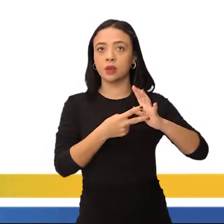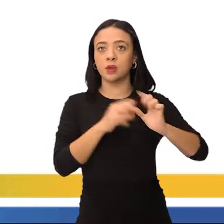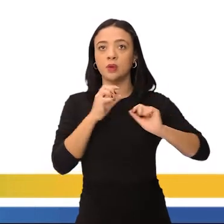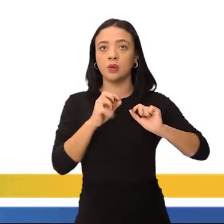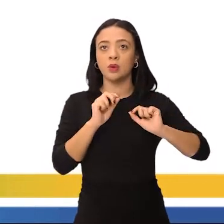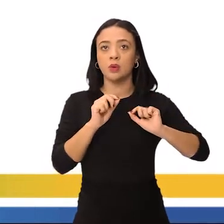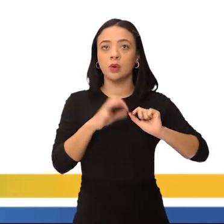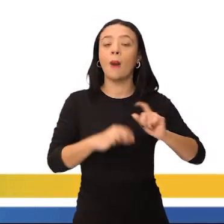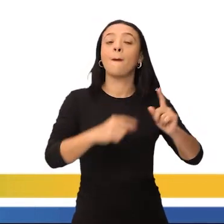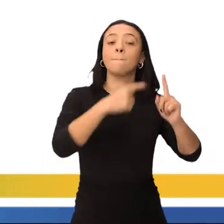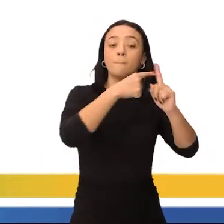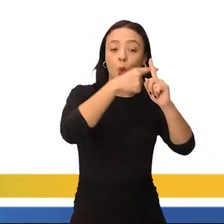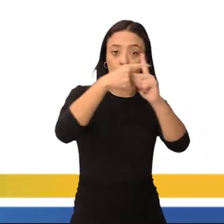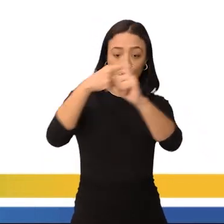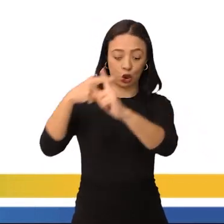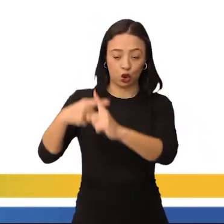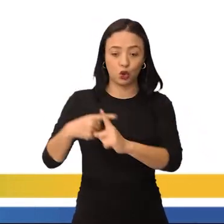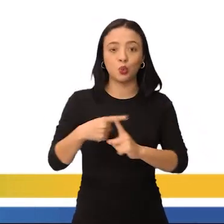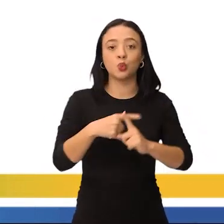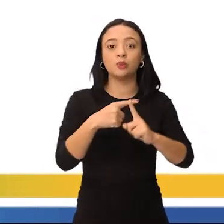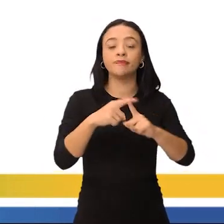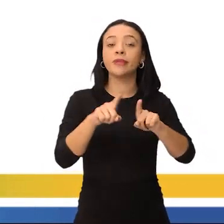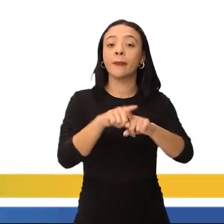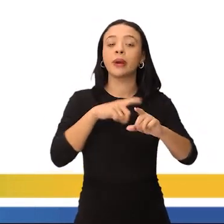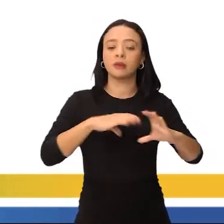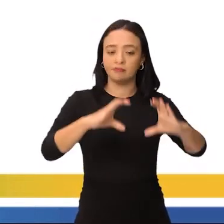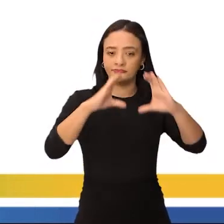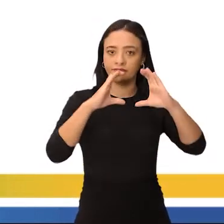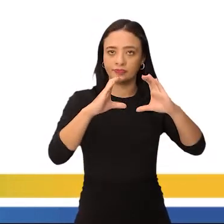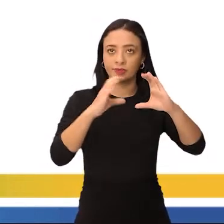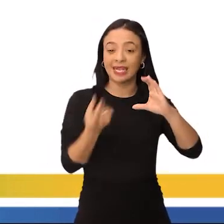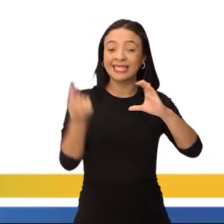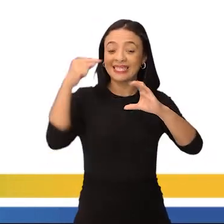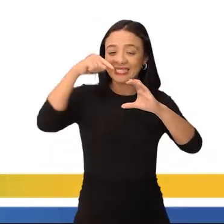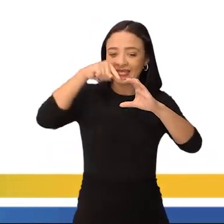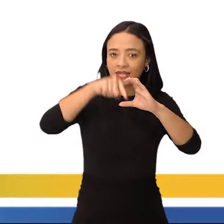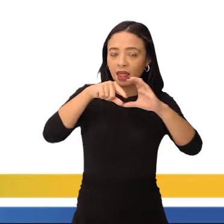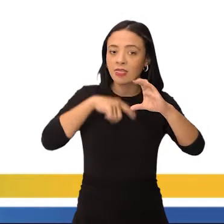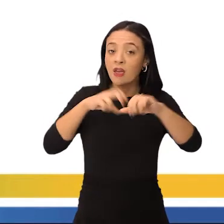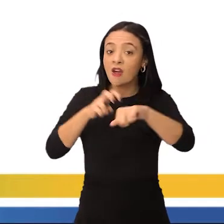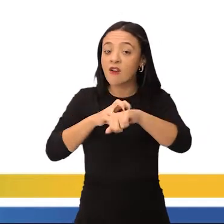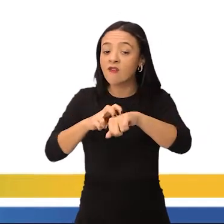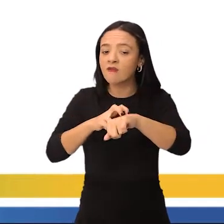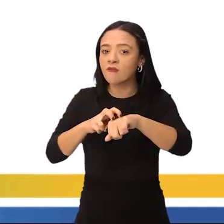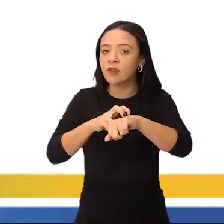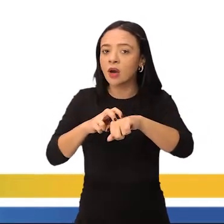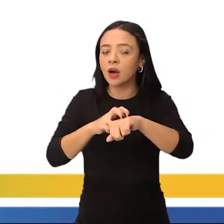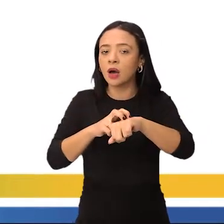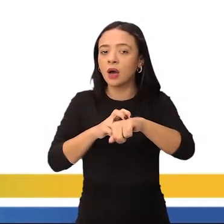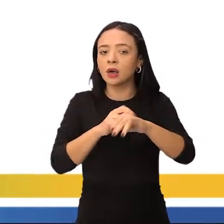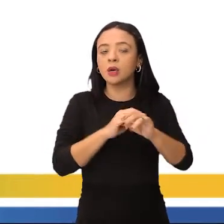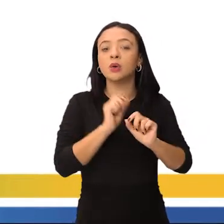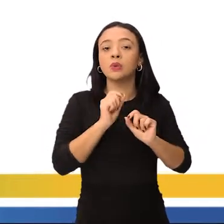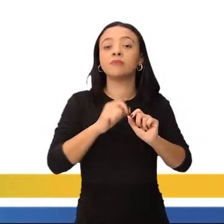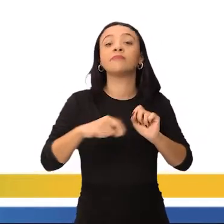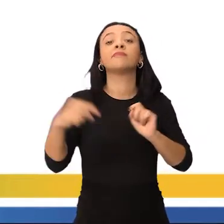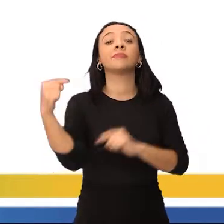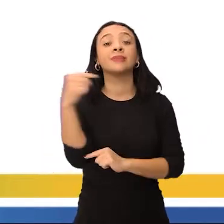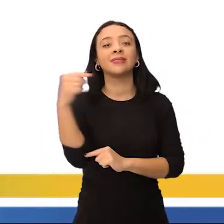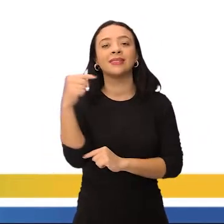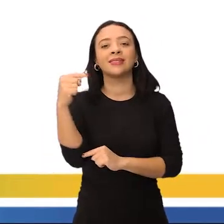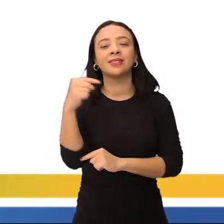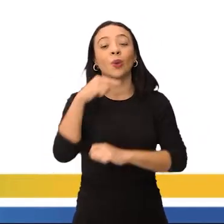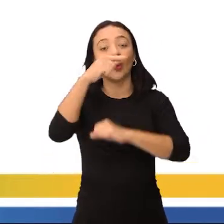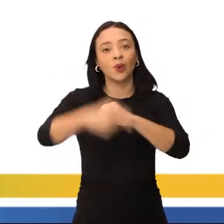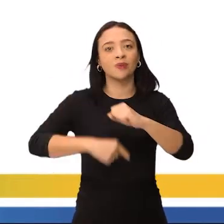das cargas positivas e você teria linha em verde as partes negativas do átomo ou